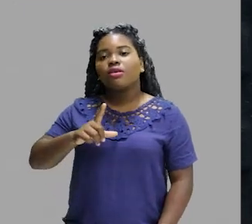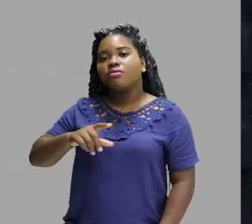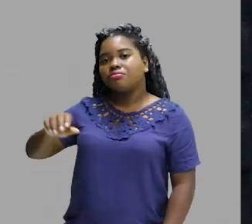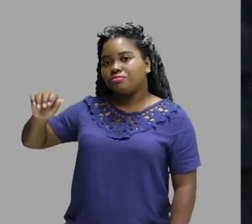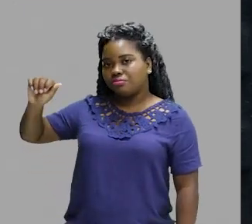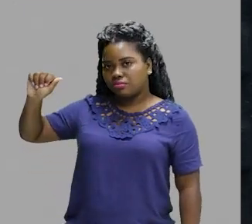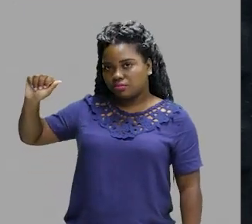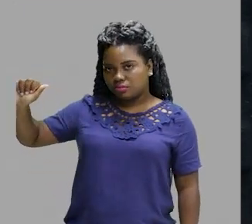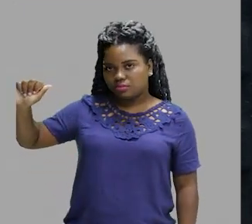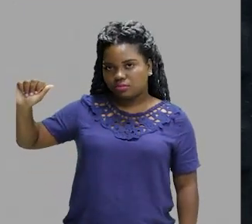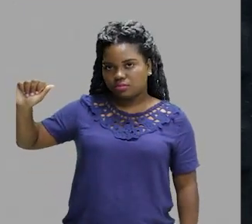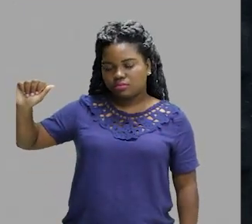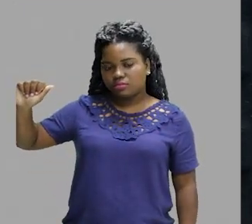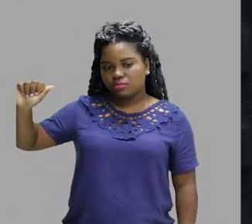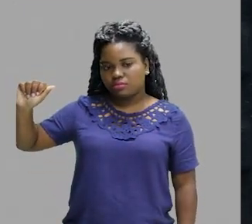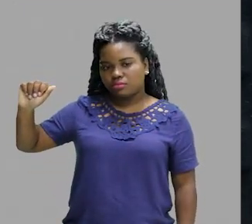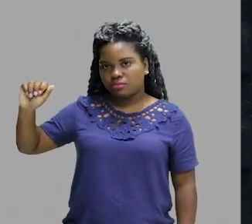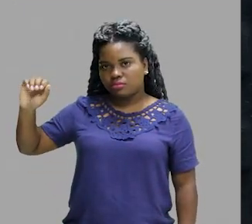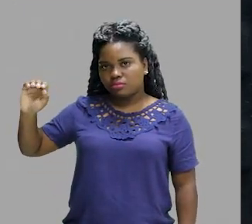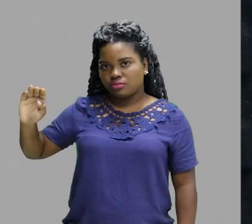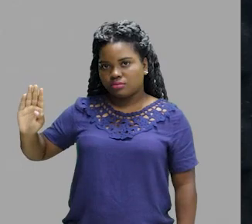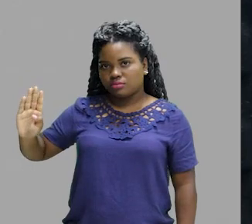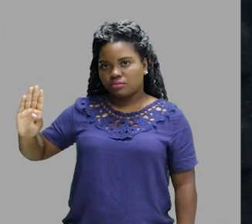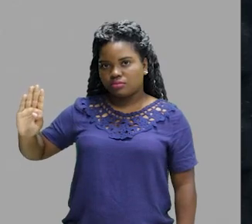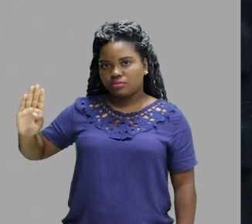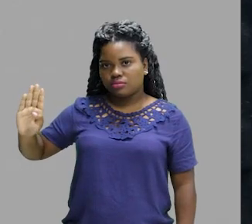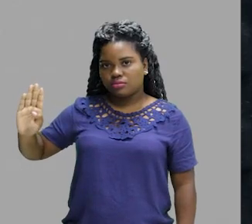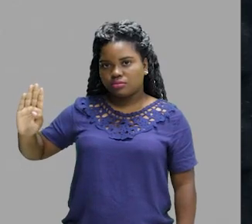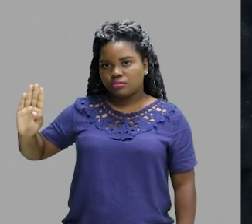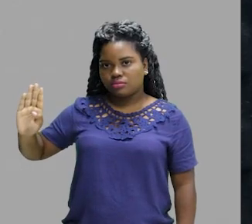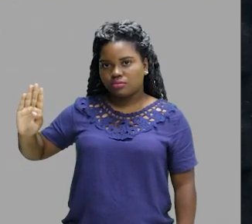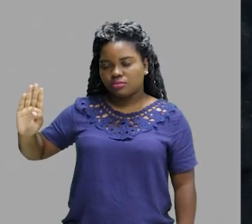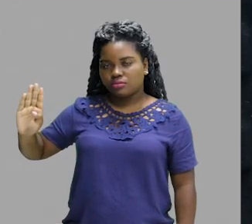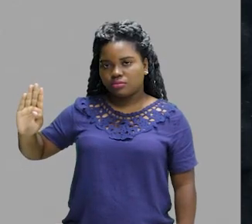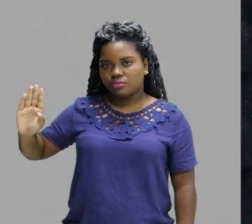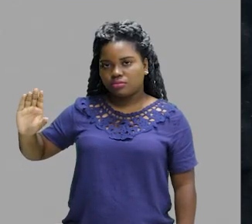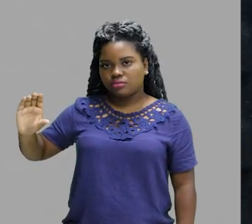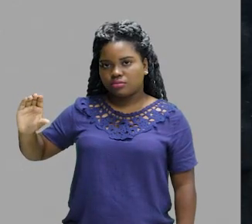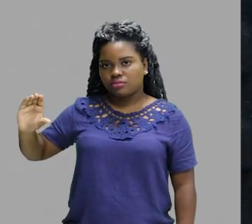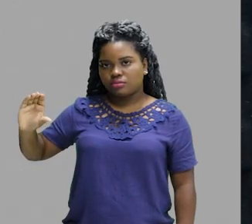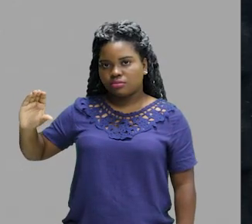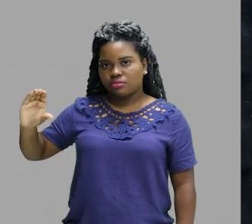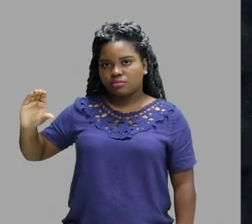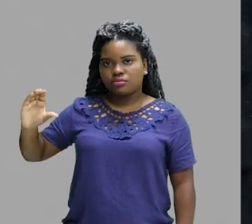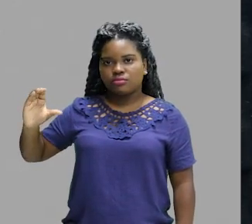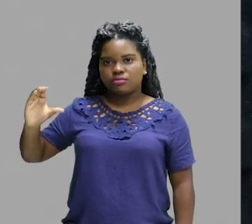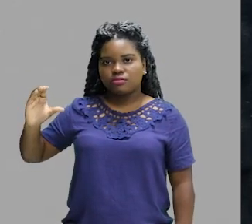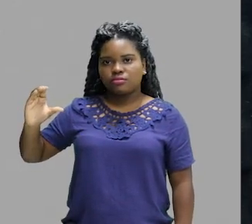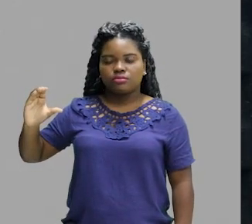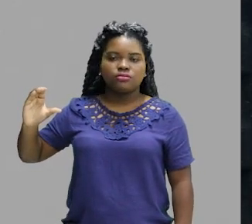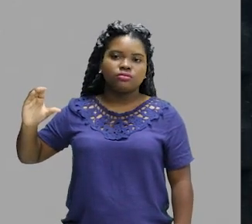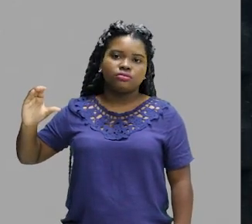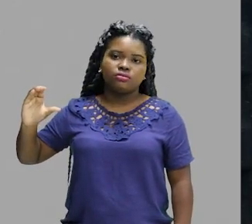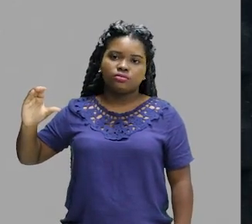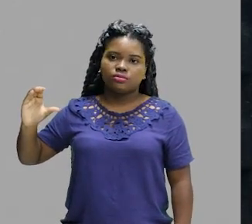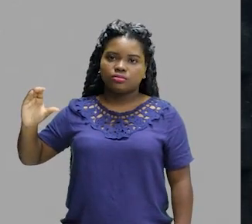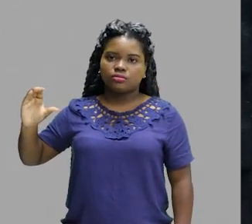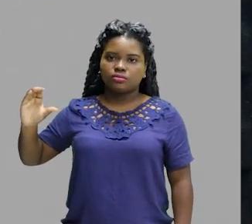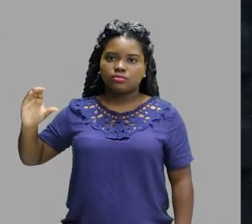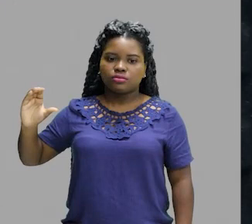Alternativa A, volvió. Alternativa B, volvia. Alternativa C,